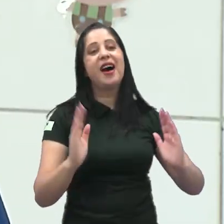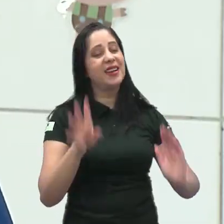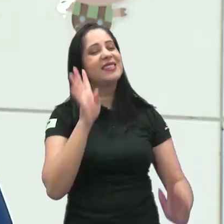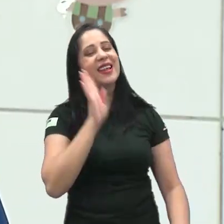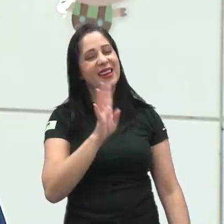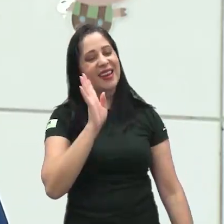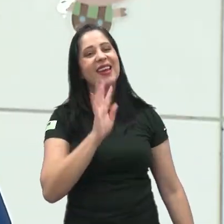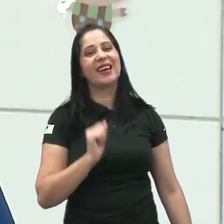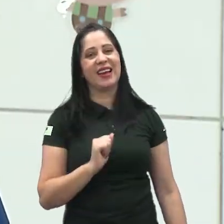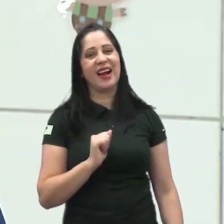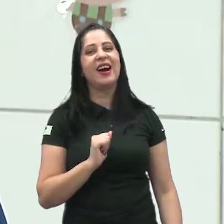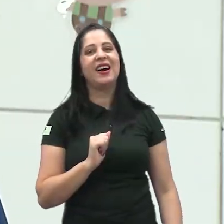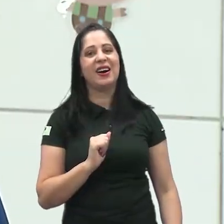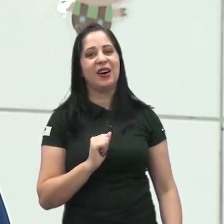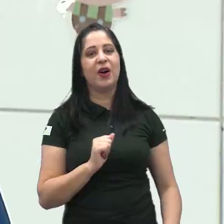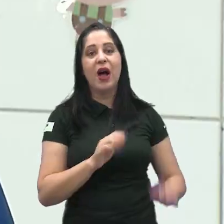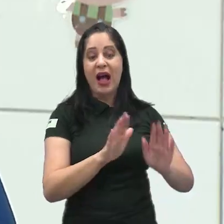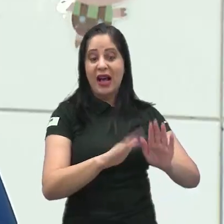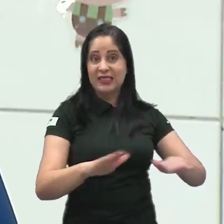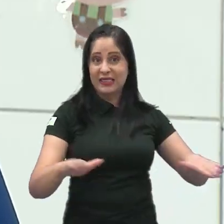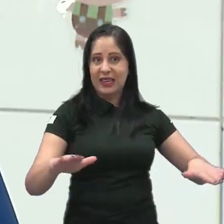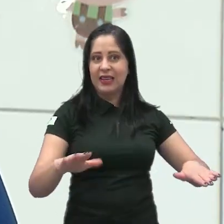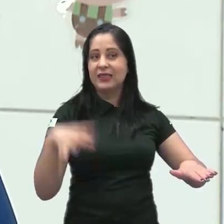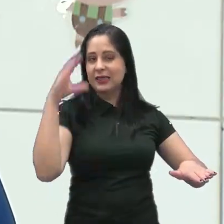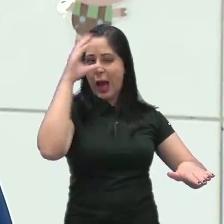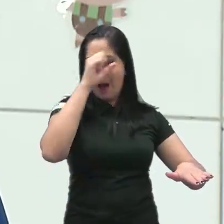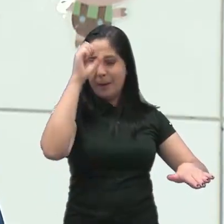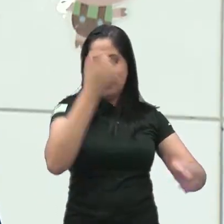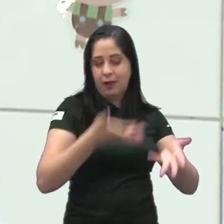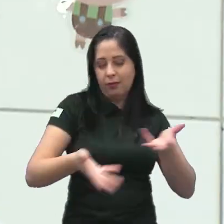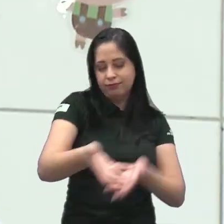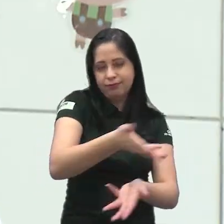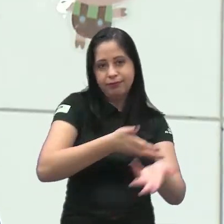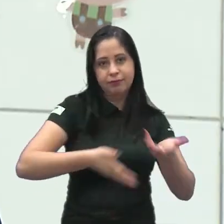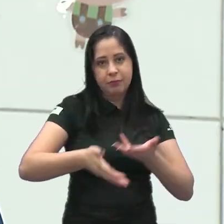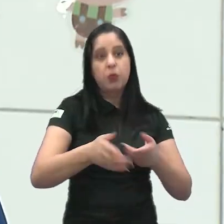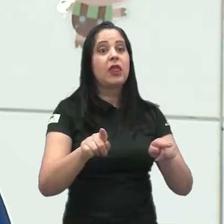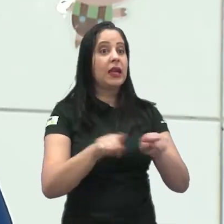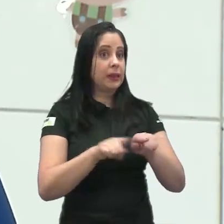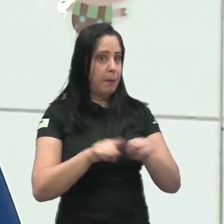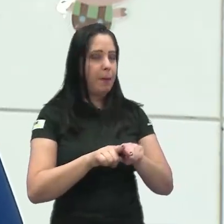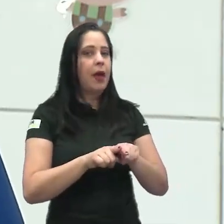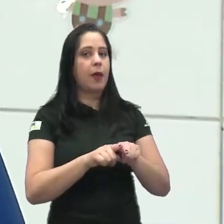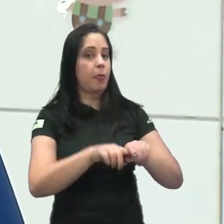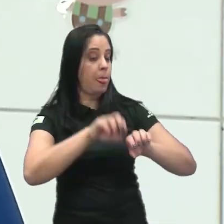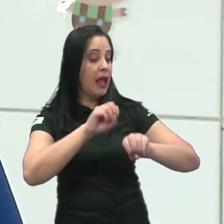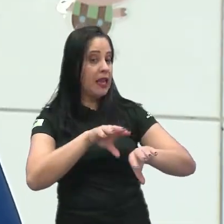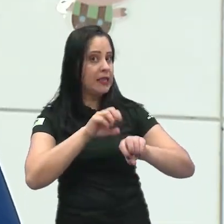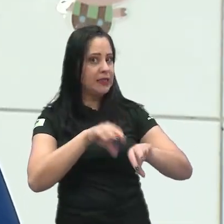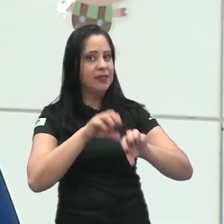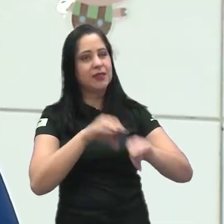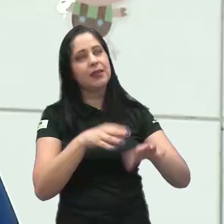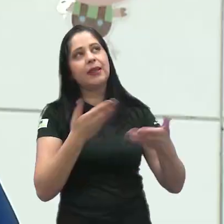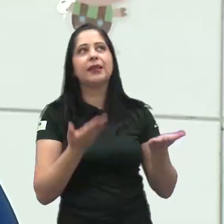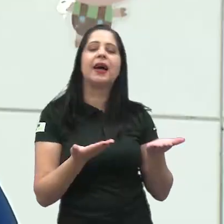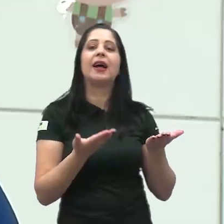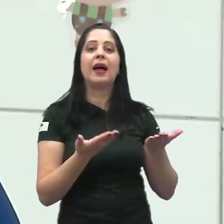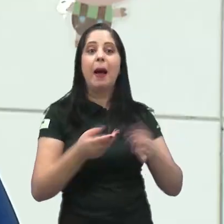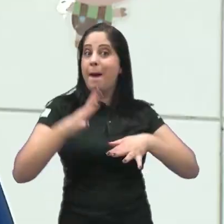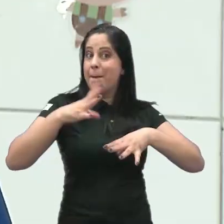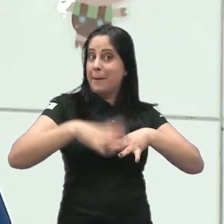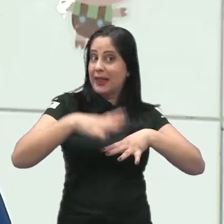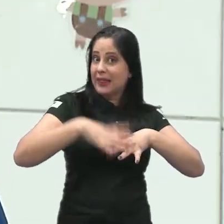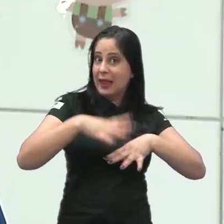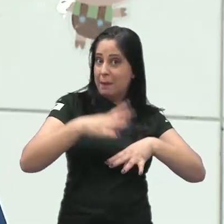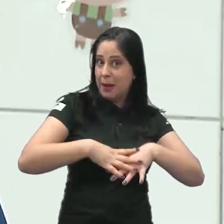nesse sentido, o relacionamento interpessoal com eles. A gente também desenvolve noções de